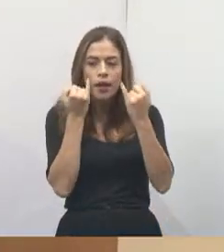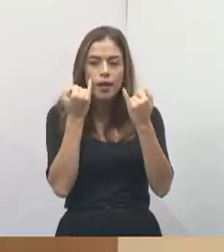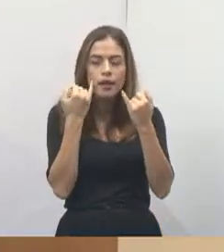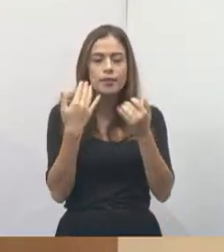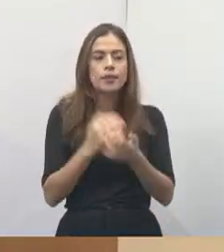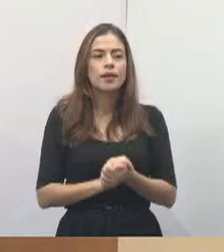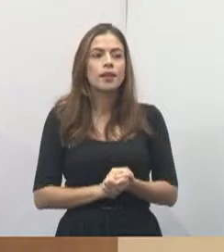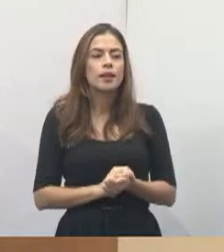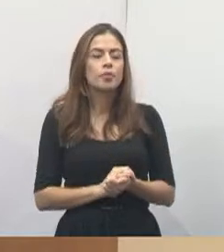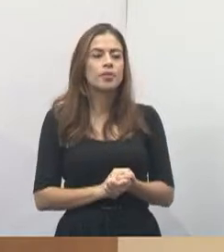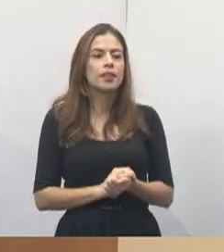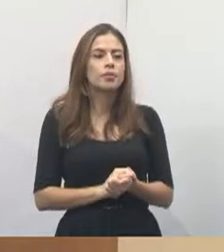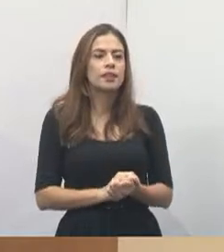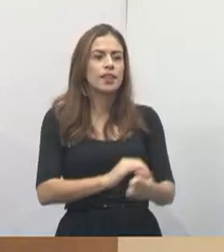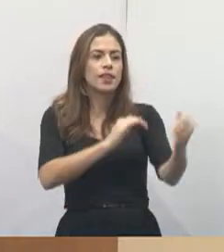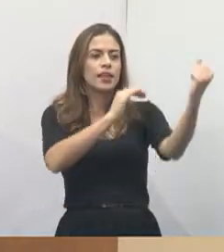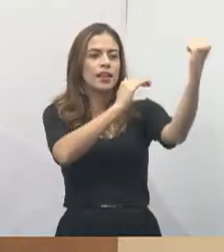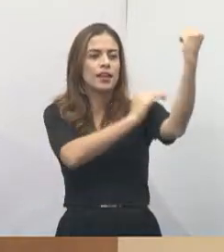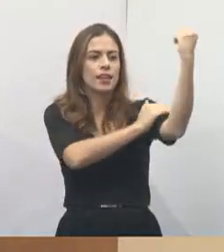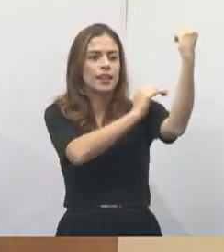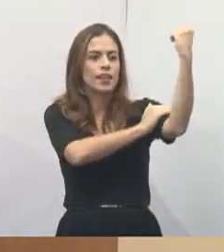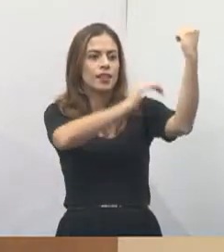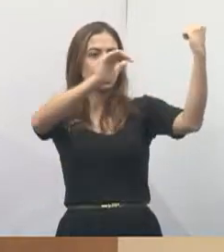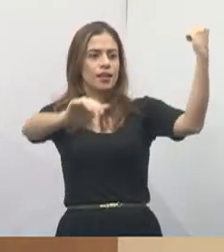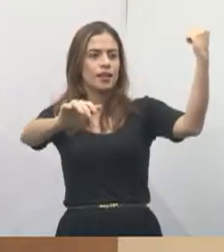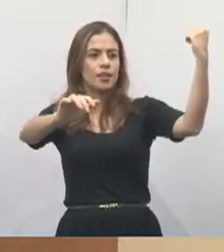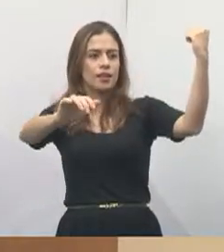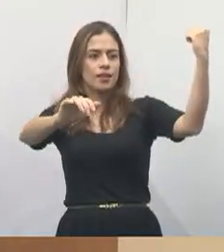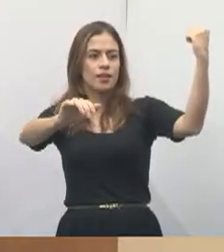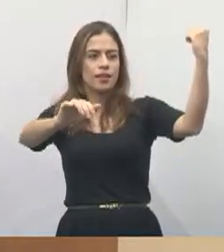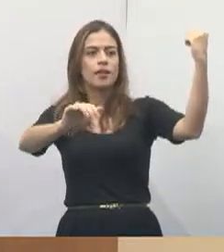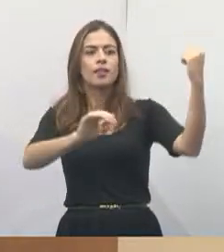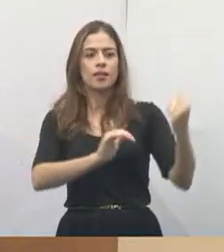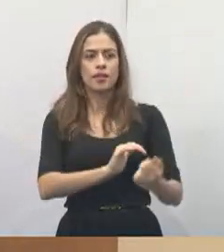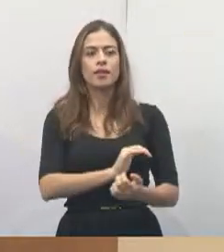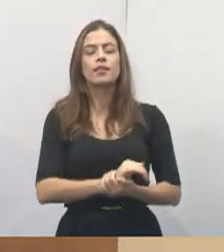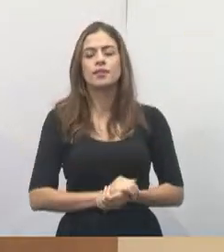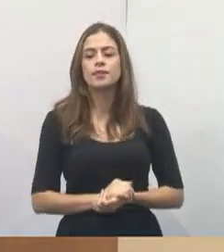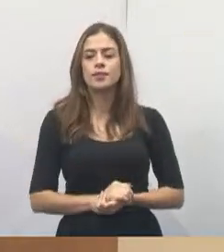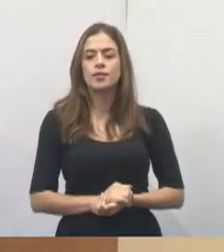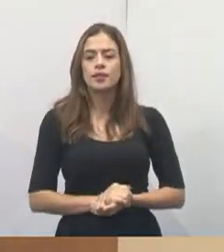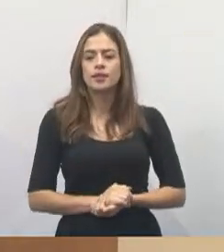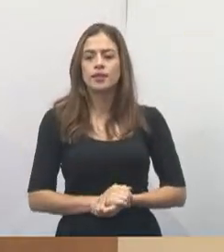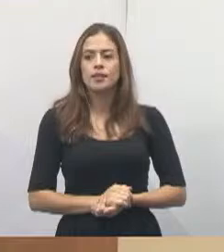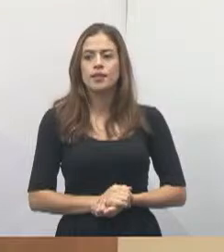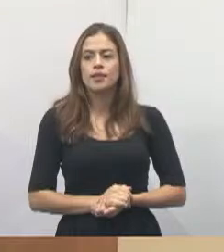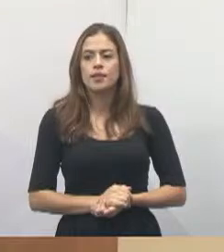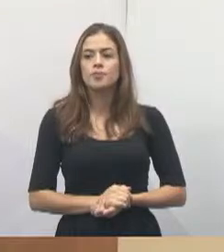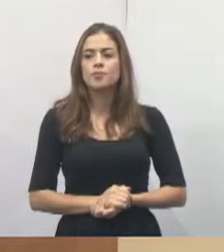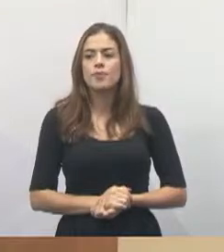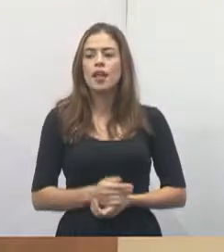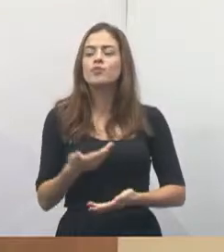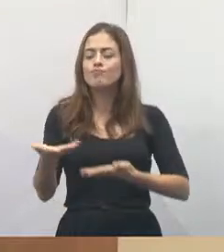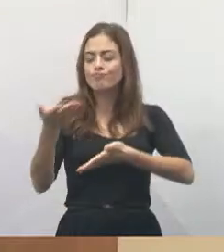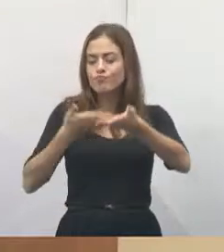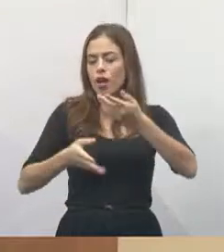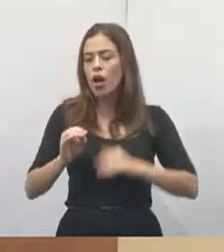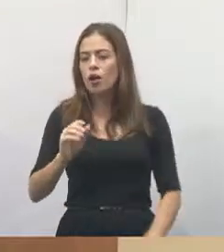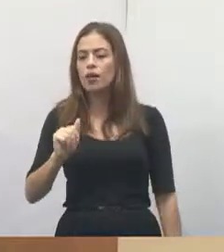empoderada. Então, eu agradeço aqui a participação, a oportunidade, e contem sempre com a OAB.